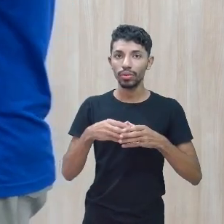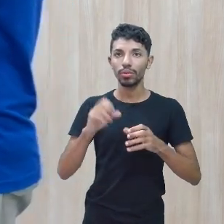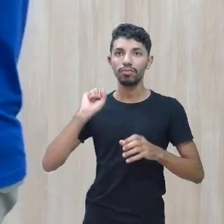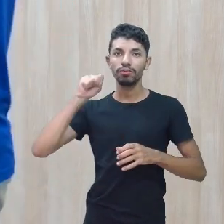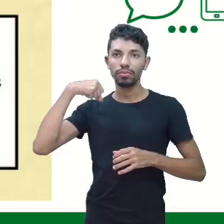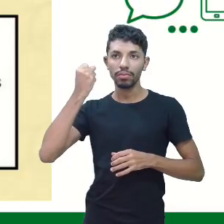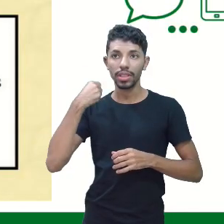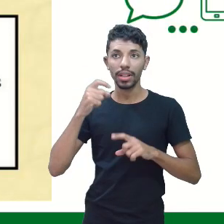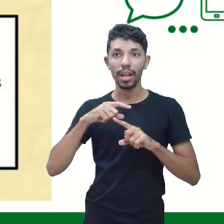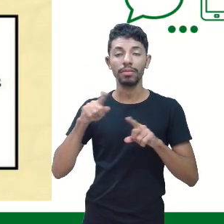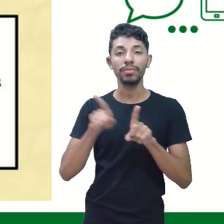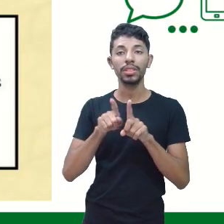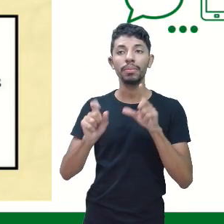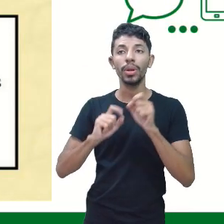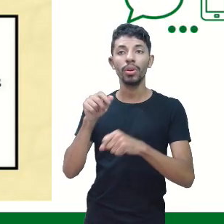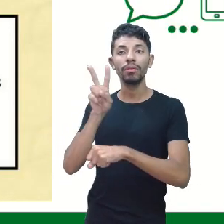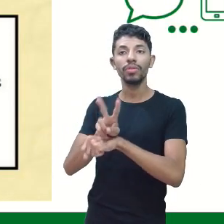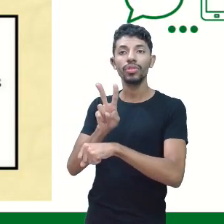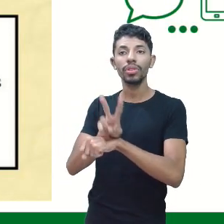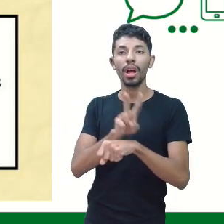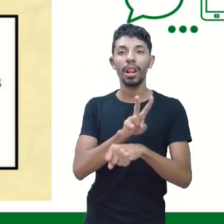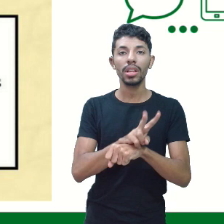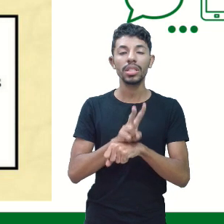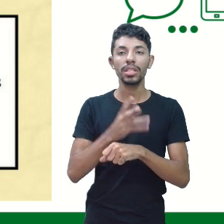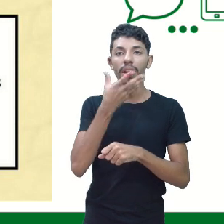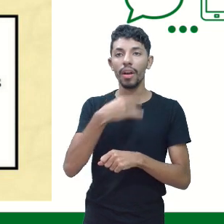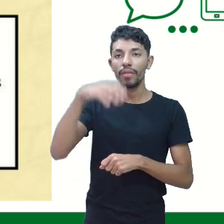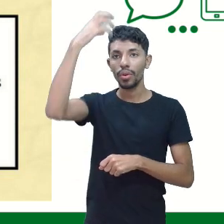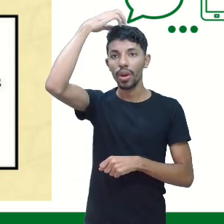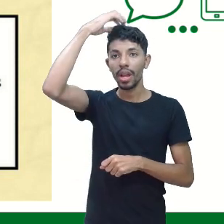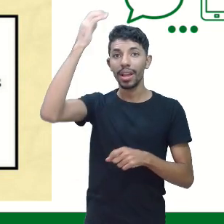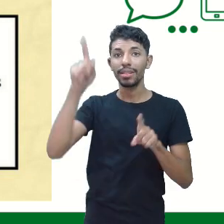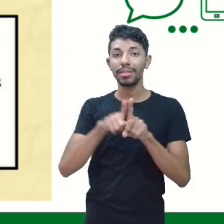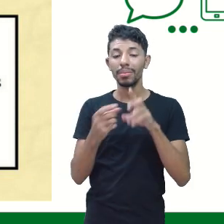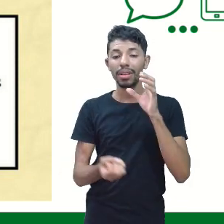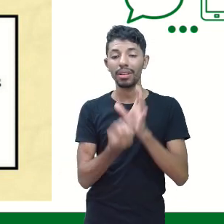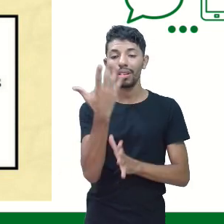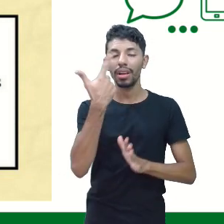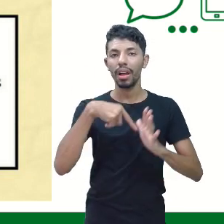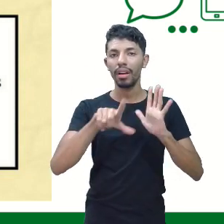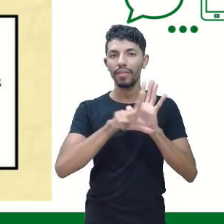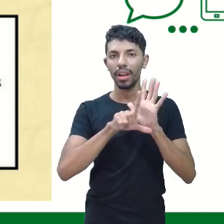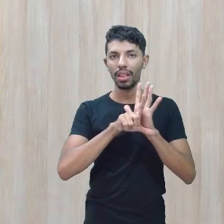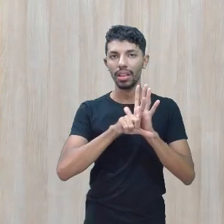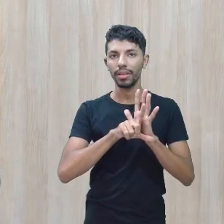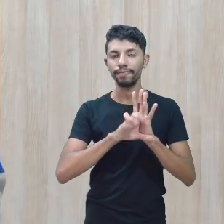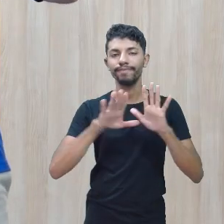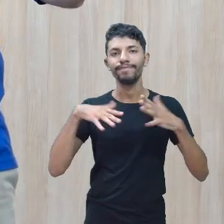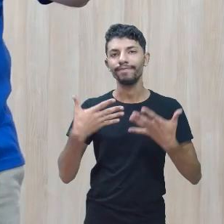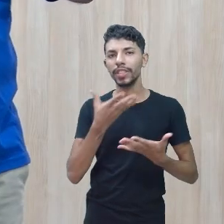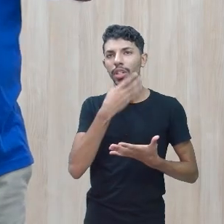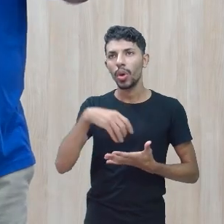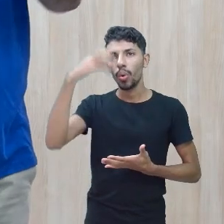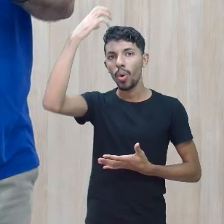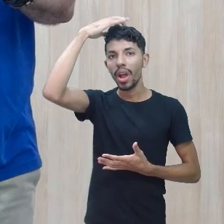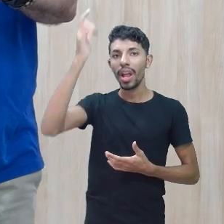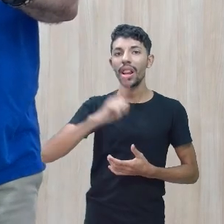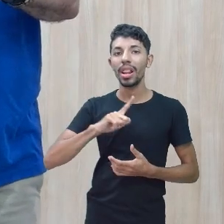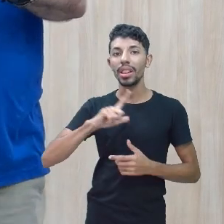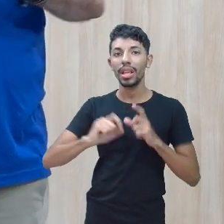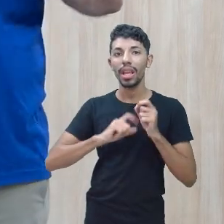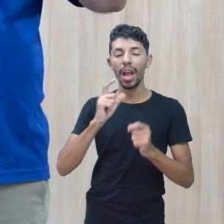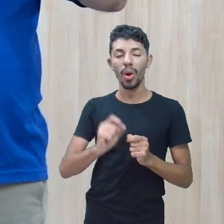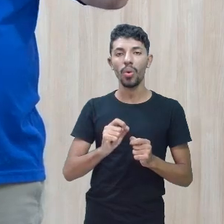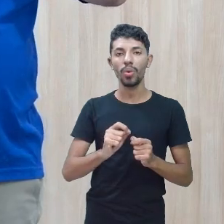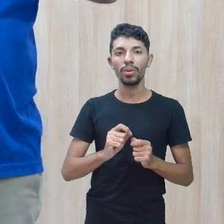e fiscalizavam o rei e elaboravam as leis. Então, o rei ele tinha aquela